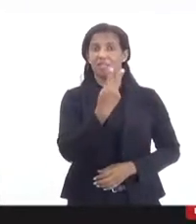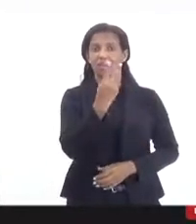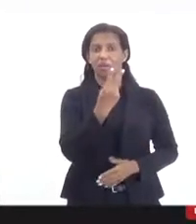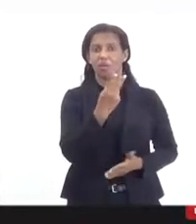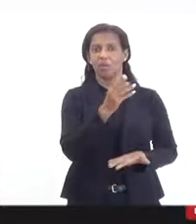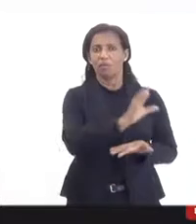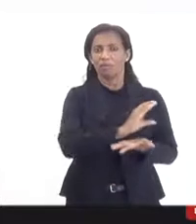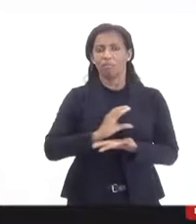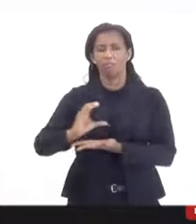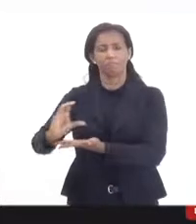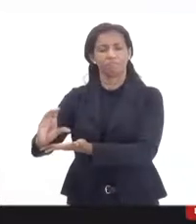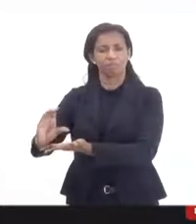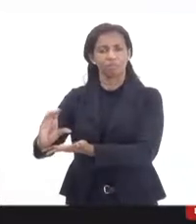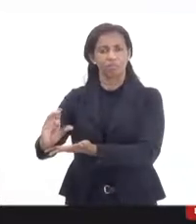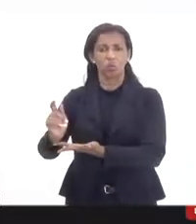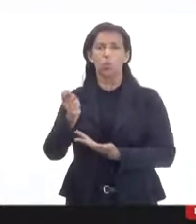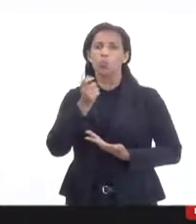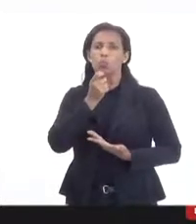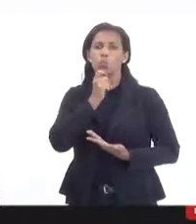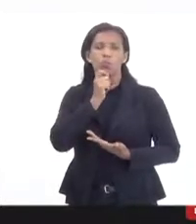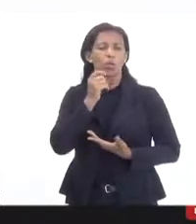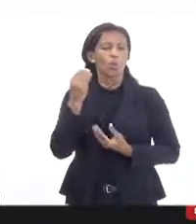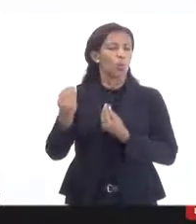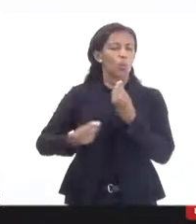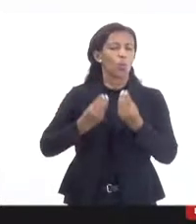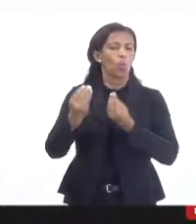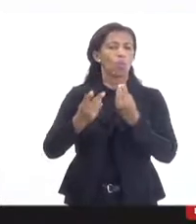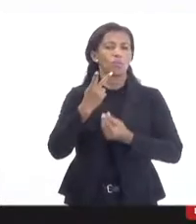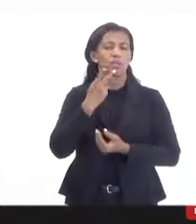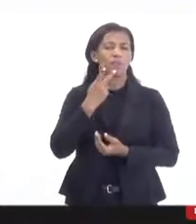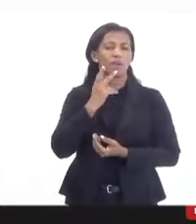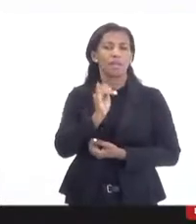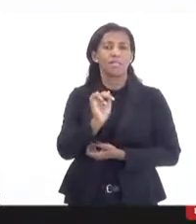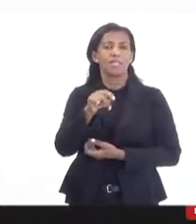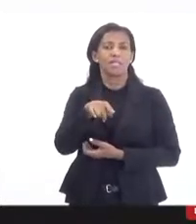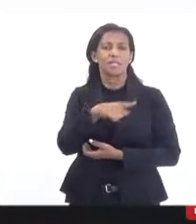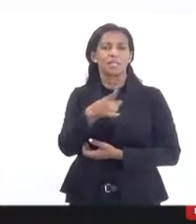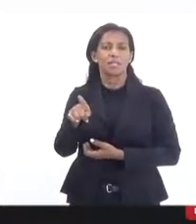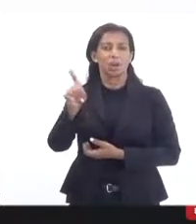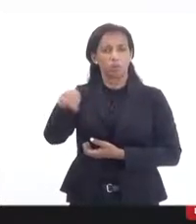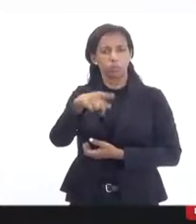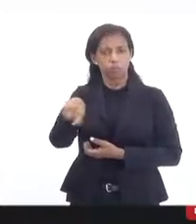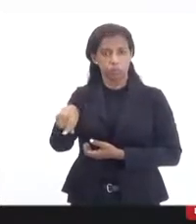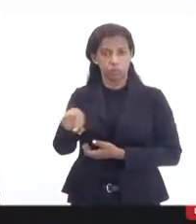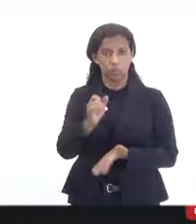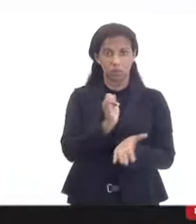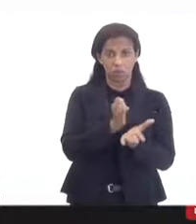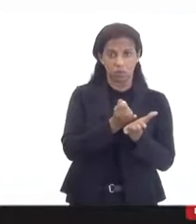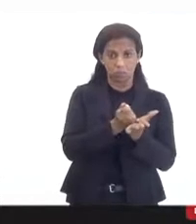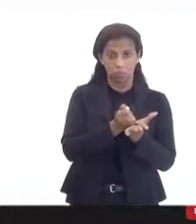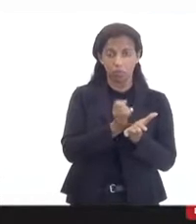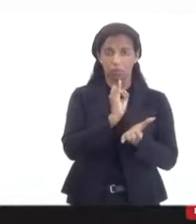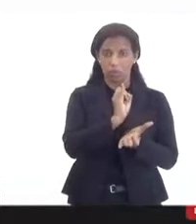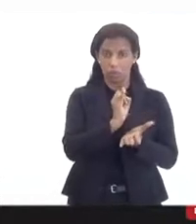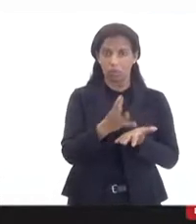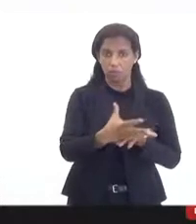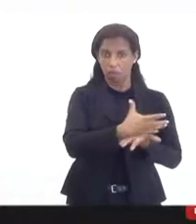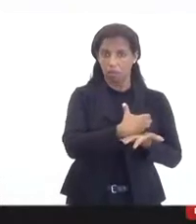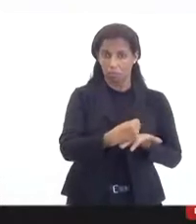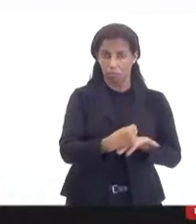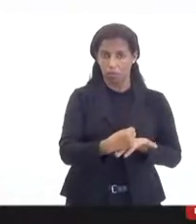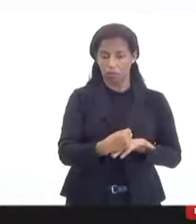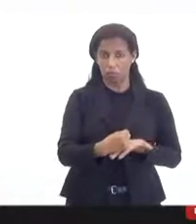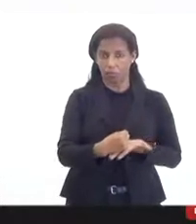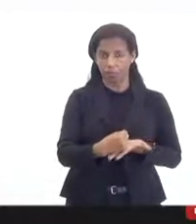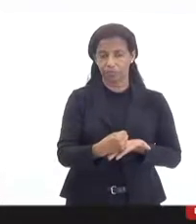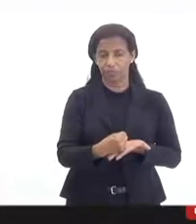destino. Então, não tem que se falar, não há que se falar em isenção ou não incidência. O tributo, sim, foi efetivamente recolhido.